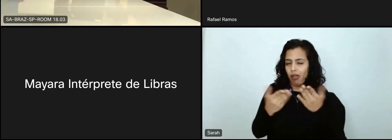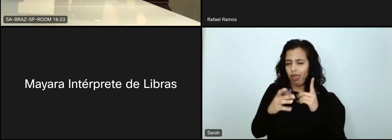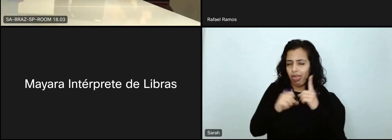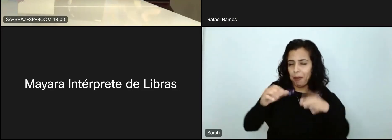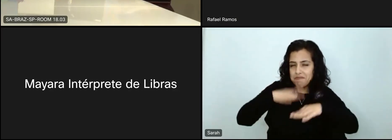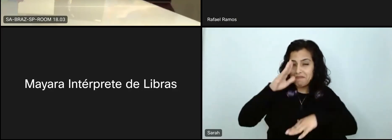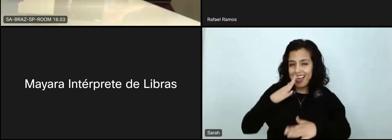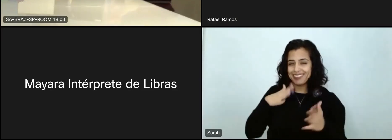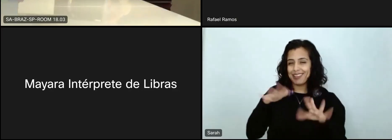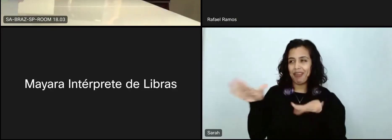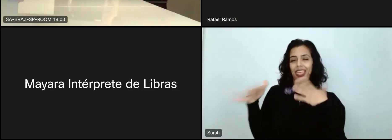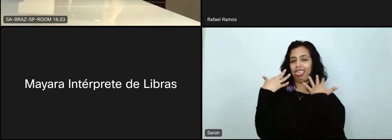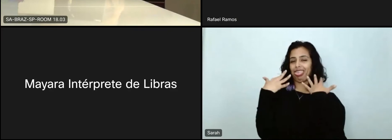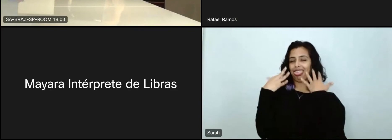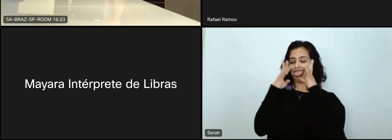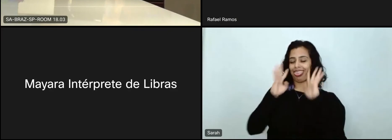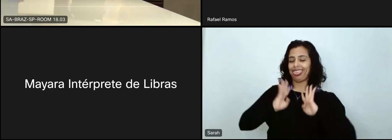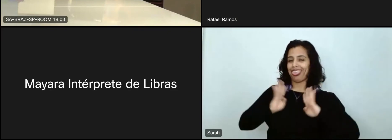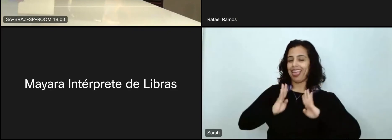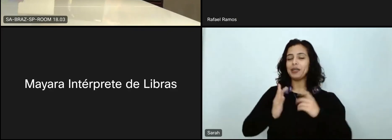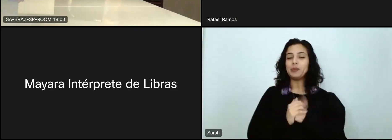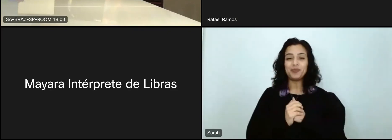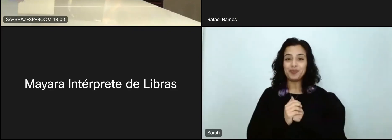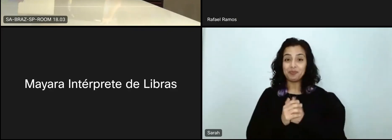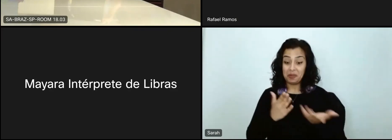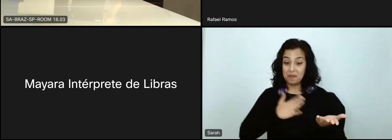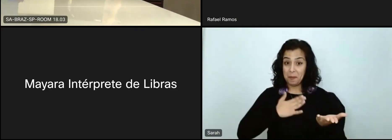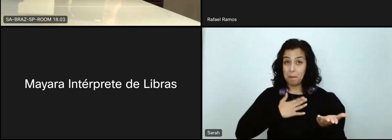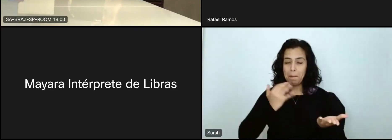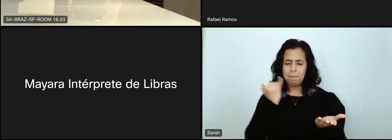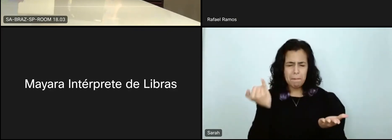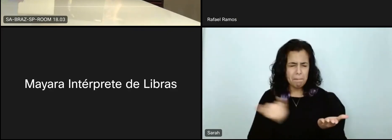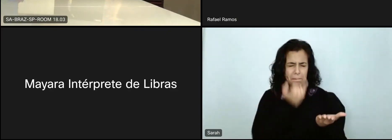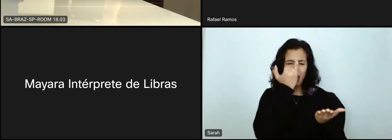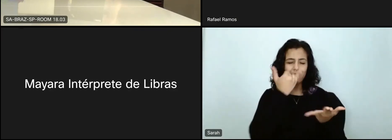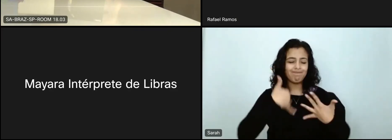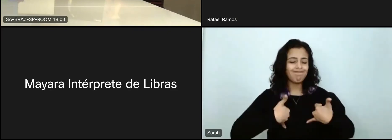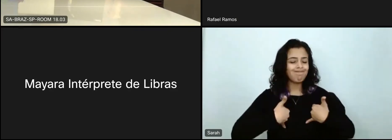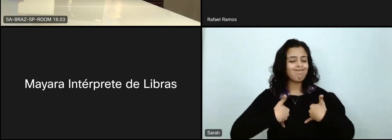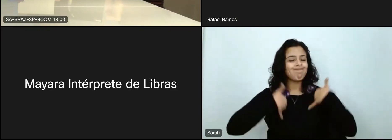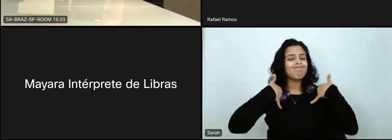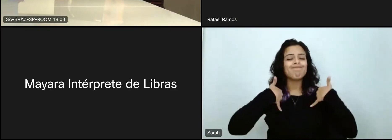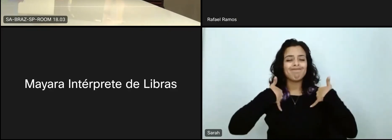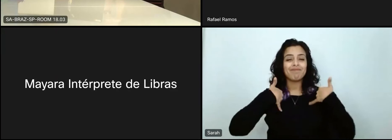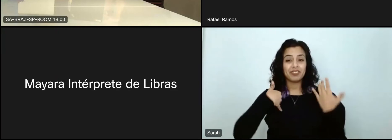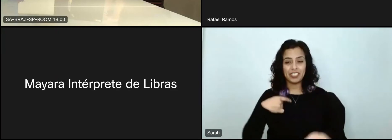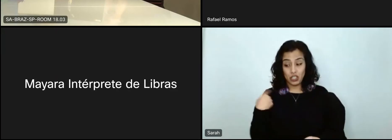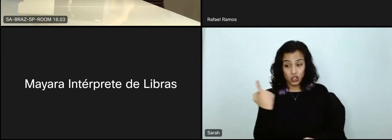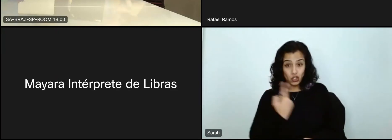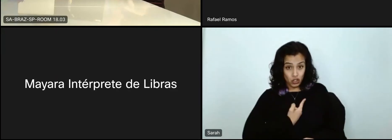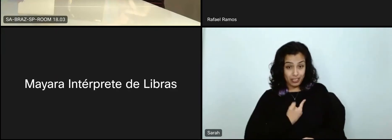aquelas. Para mim é muito importante, eu fico muito feliz de dizer que nós aqui a Tia esse ano,